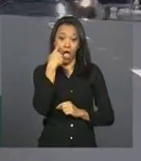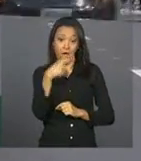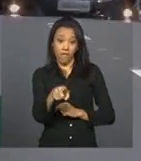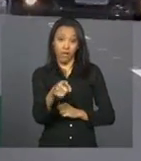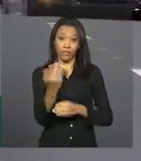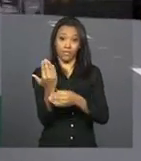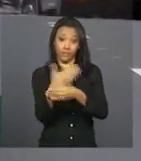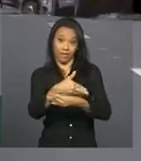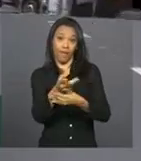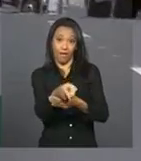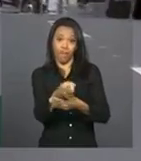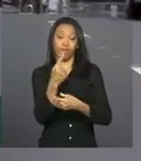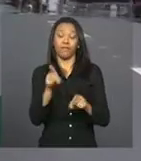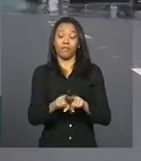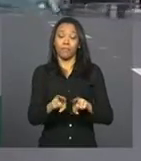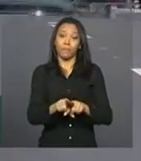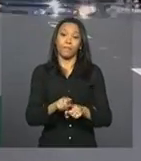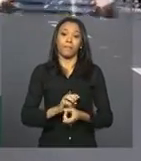aí.